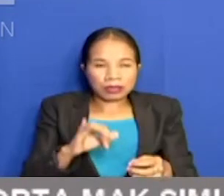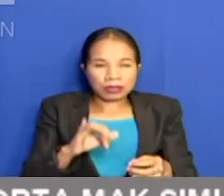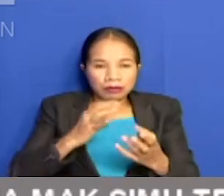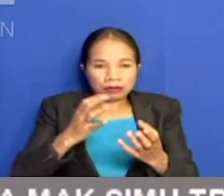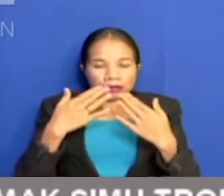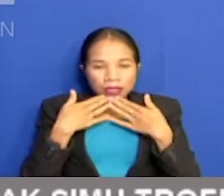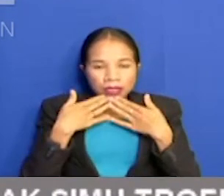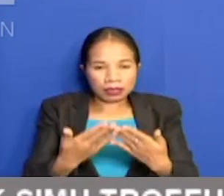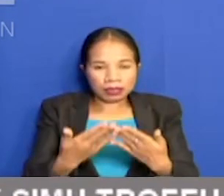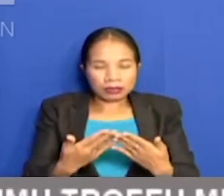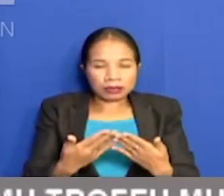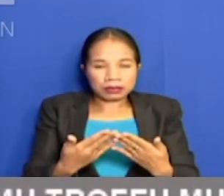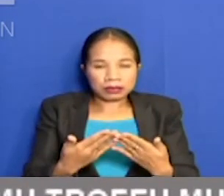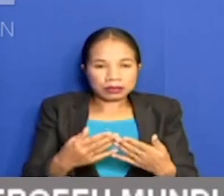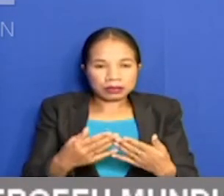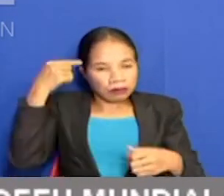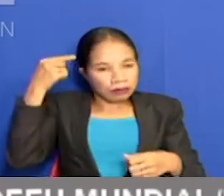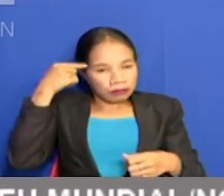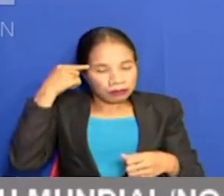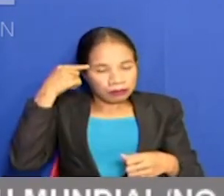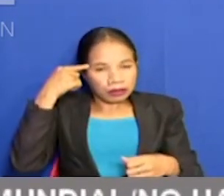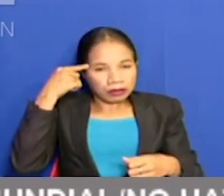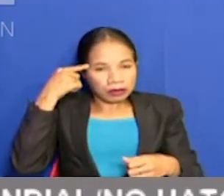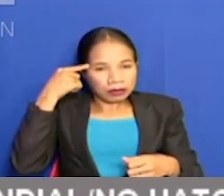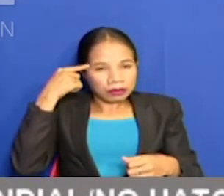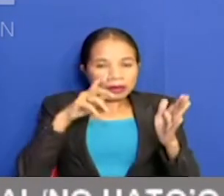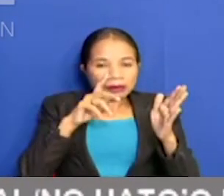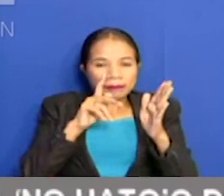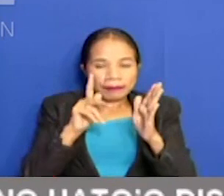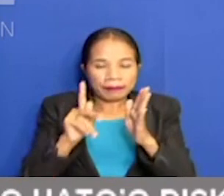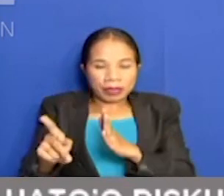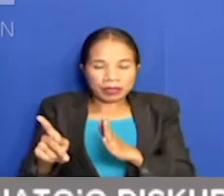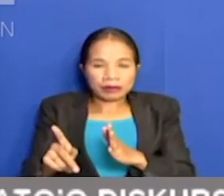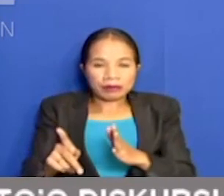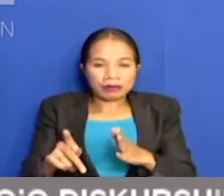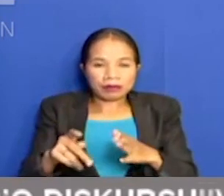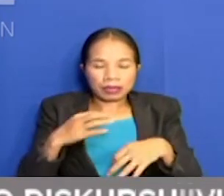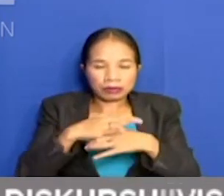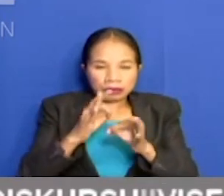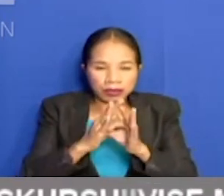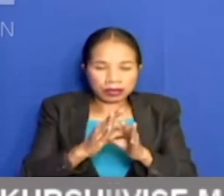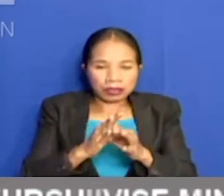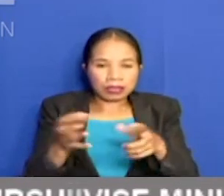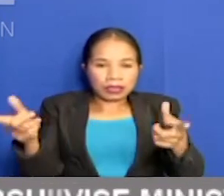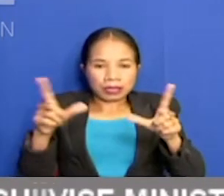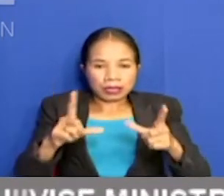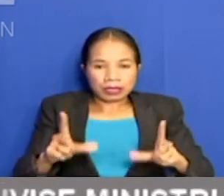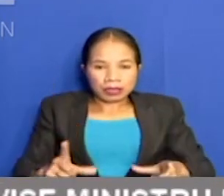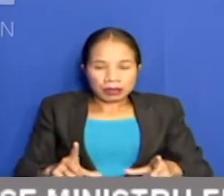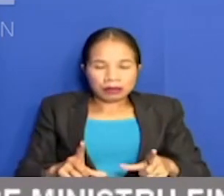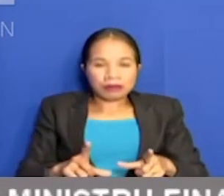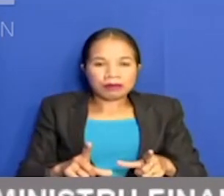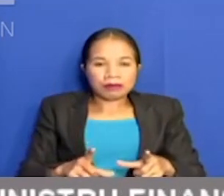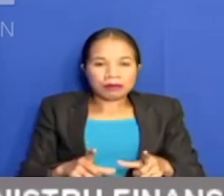agradece. Governo ne palano atu transmita hadia la kua ne pe mak ilai